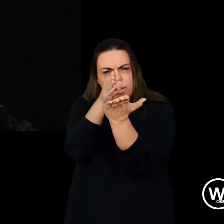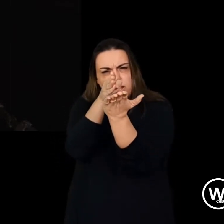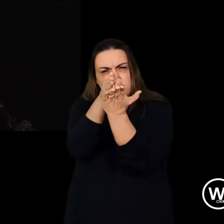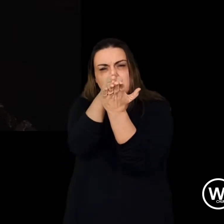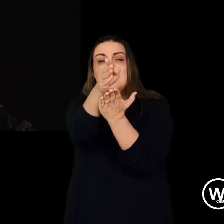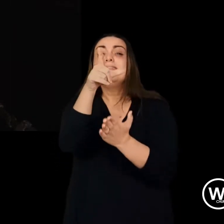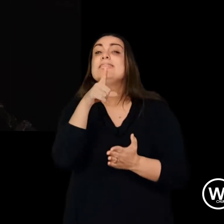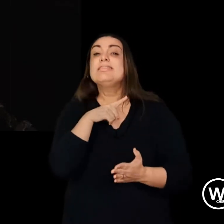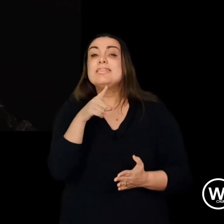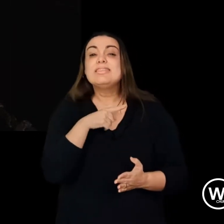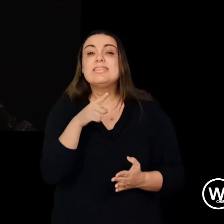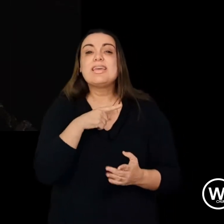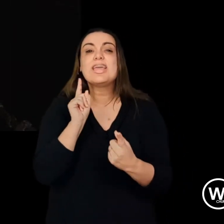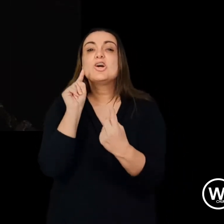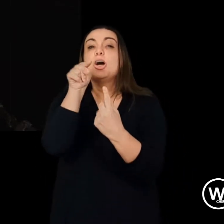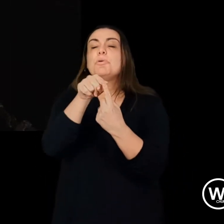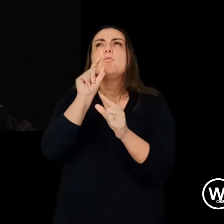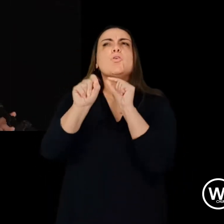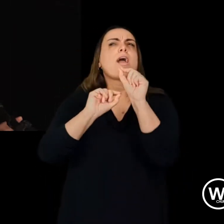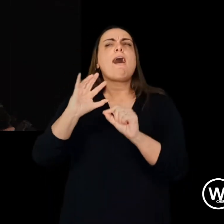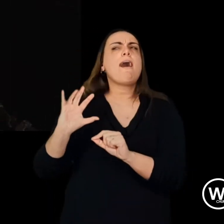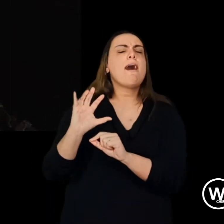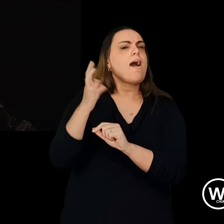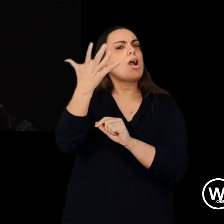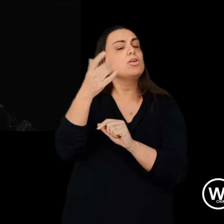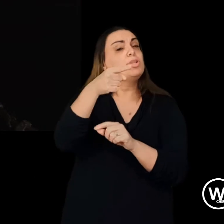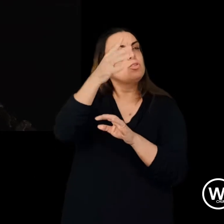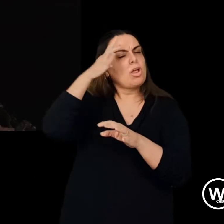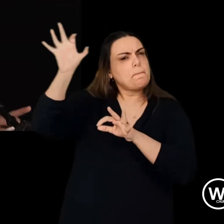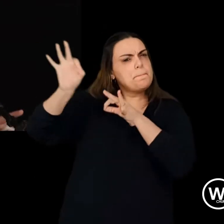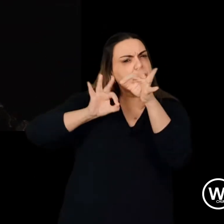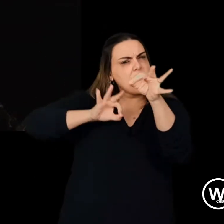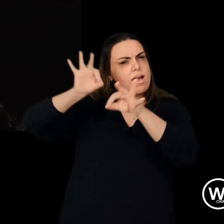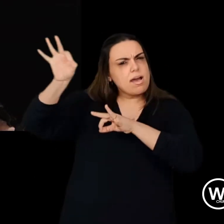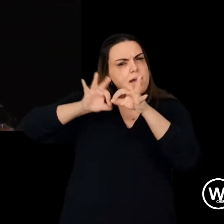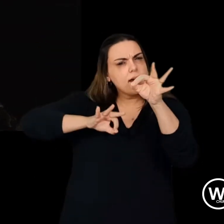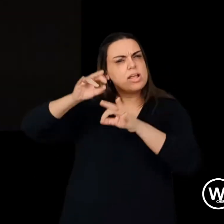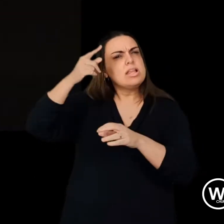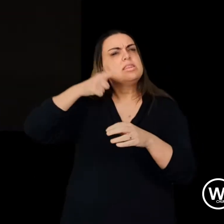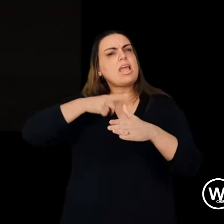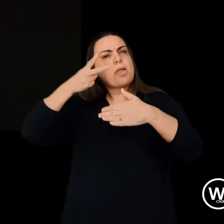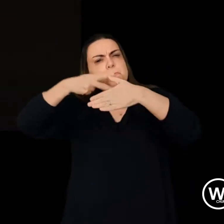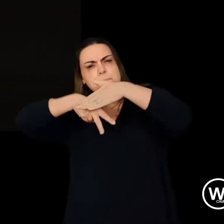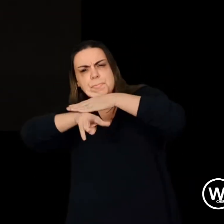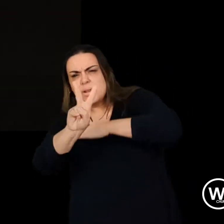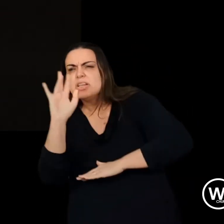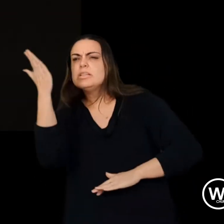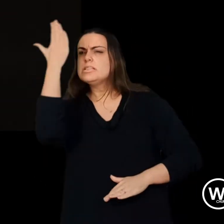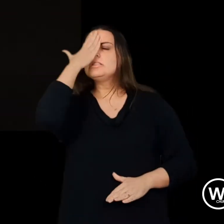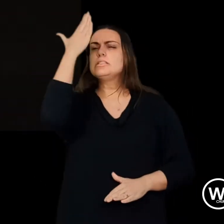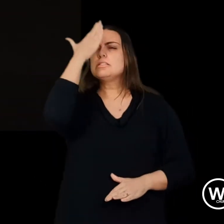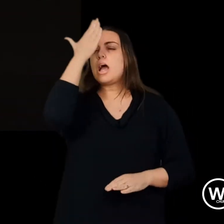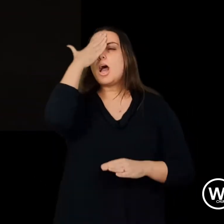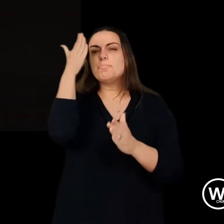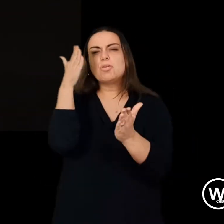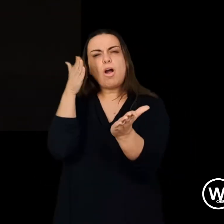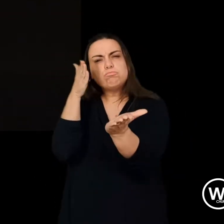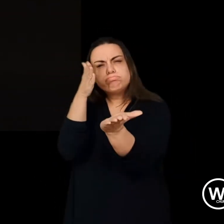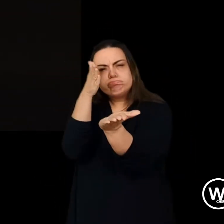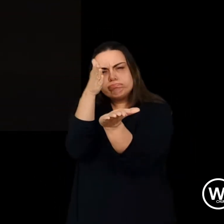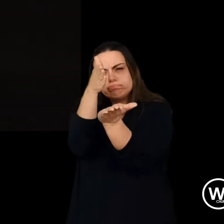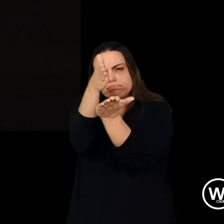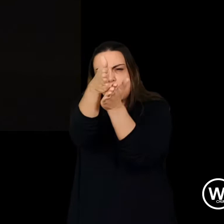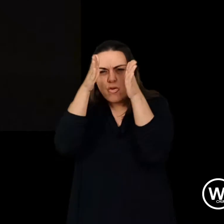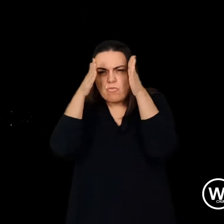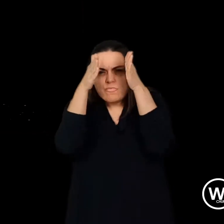uma noção do que pode acontecer, porque você está planejando, você sabe o que quer, você está indo em direção àquilo que você